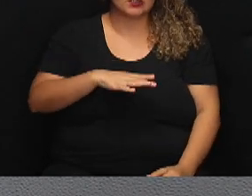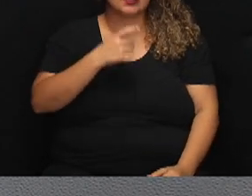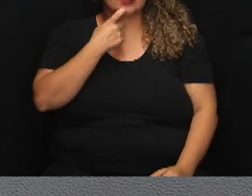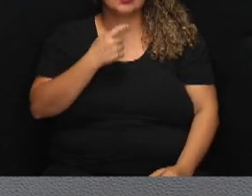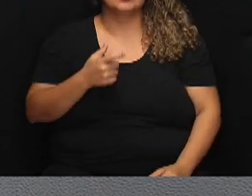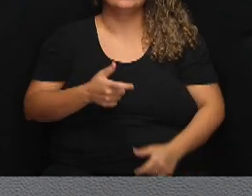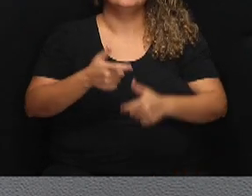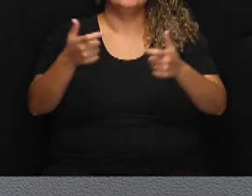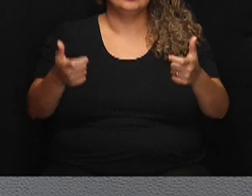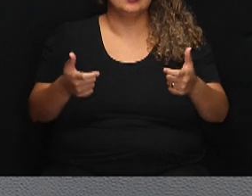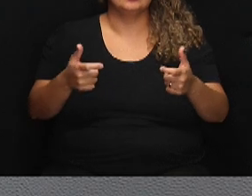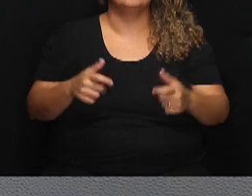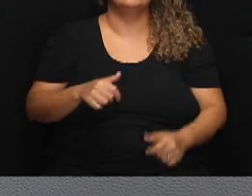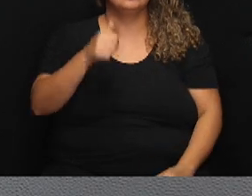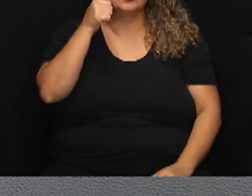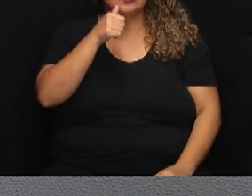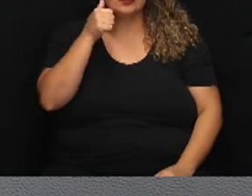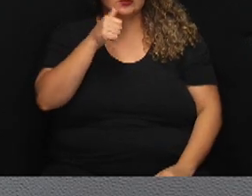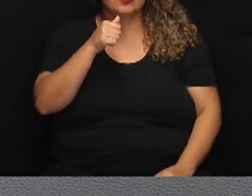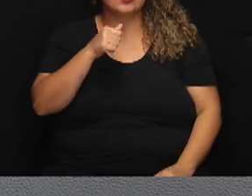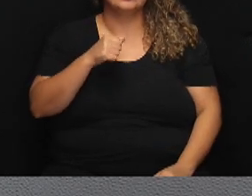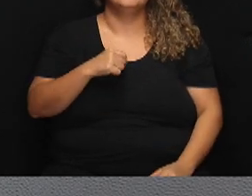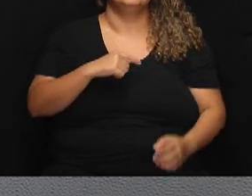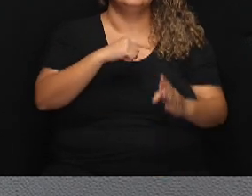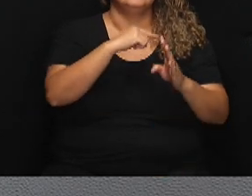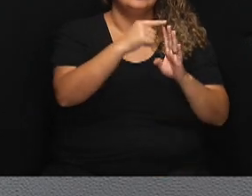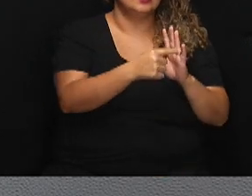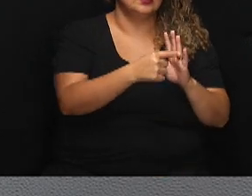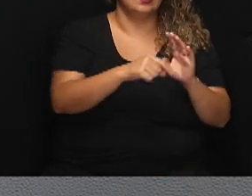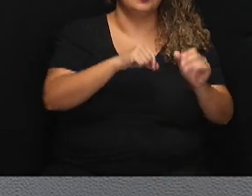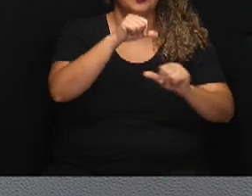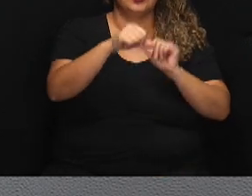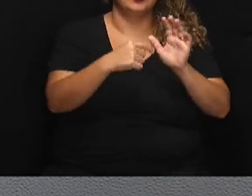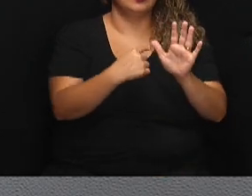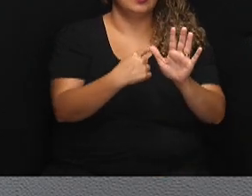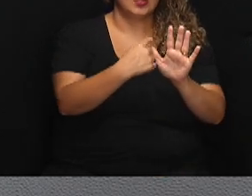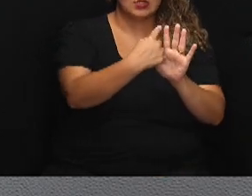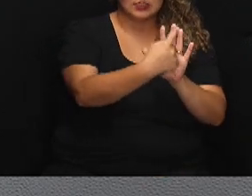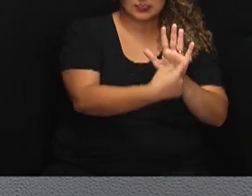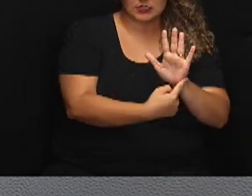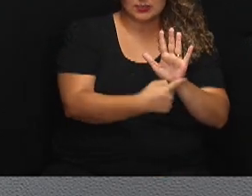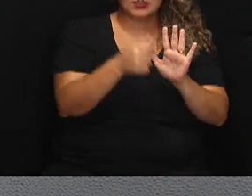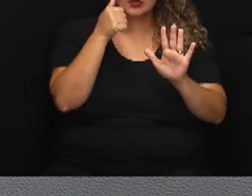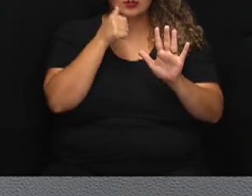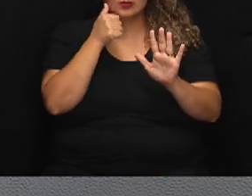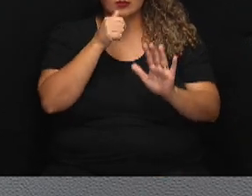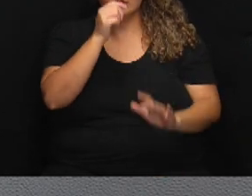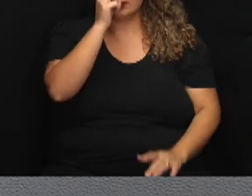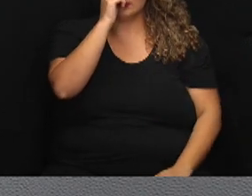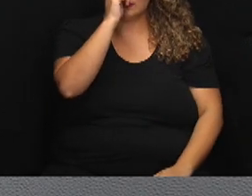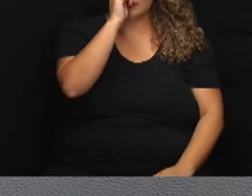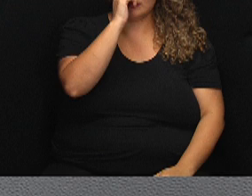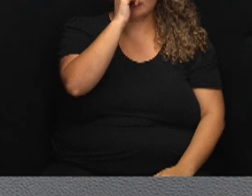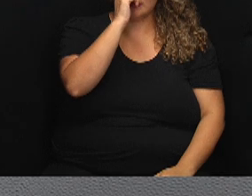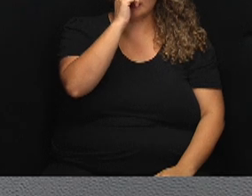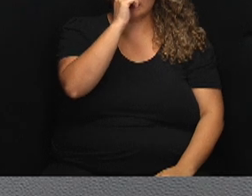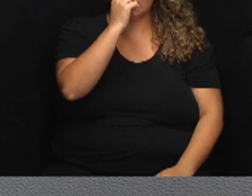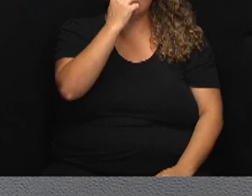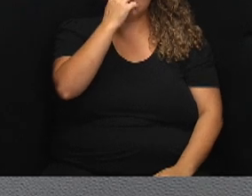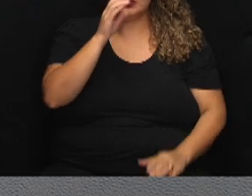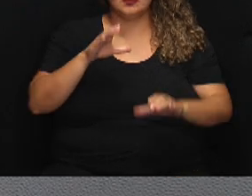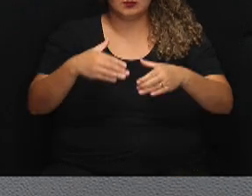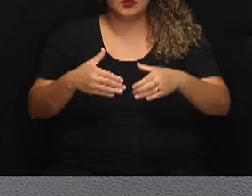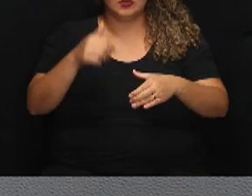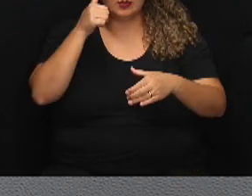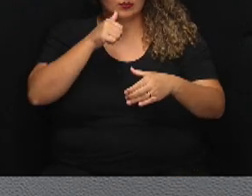ampliar a bancada de mulheres, então a gente agora temos 5 mulheres, né, ocupando, né, a comissão da